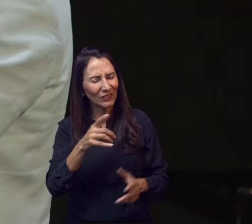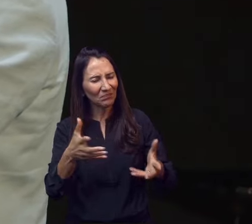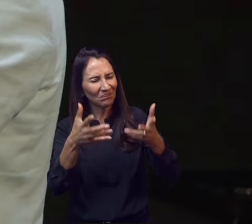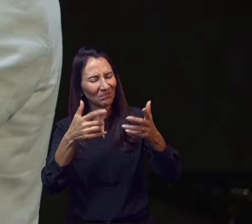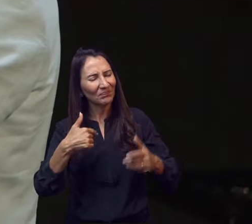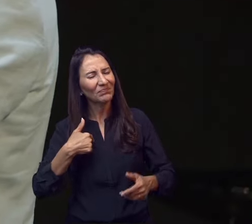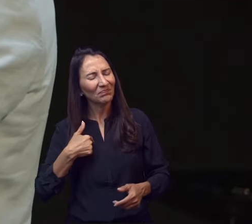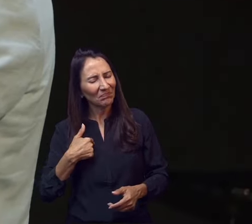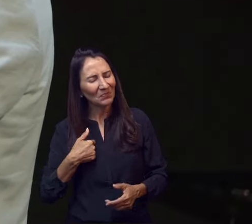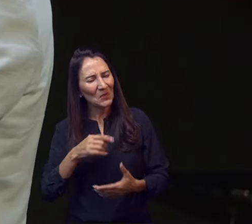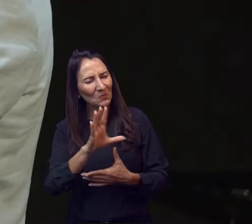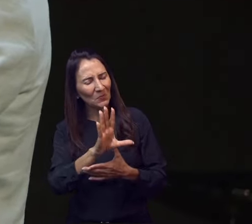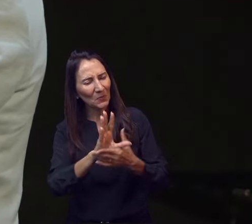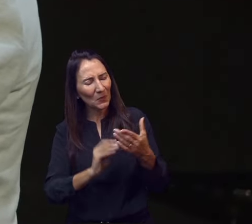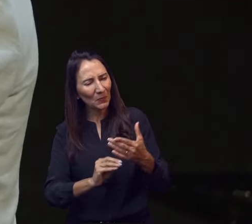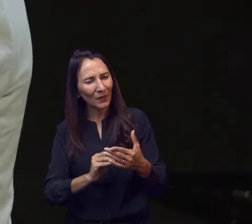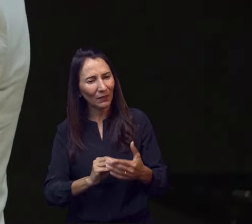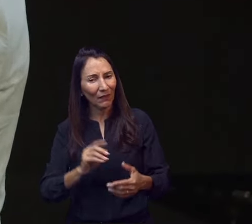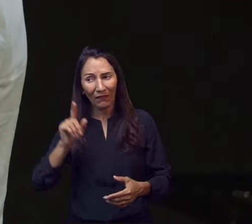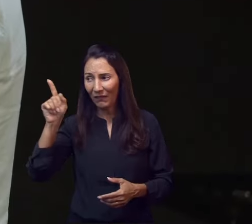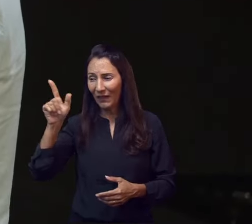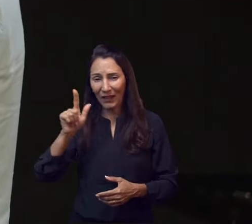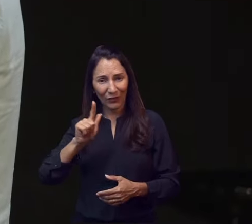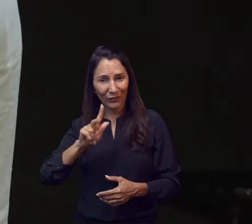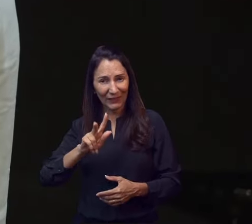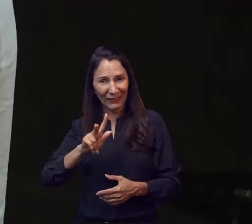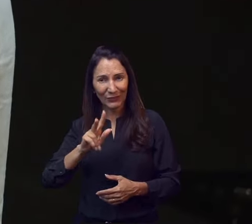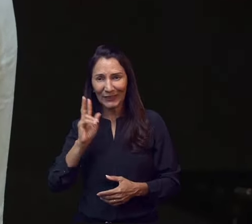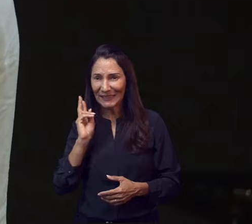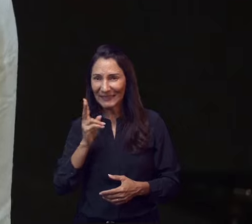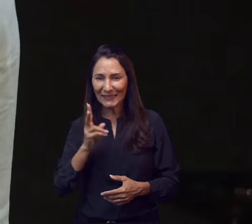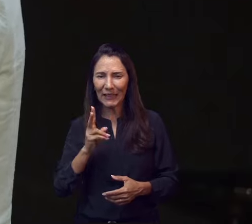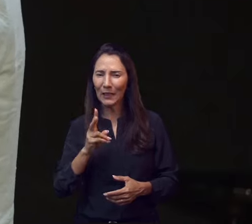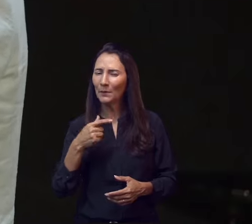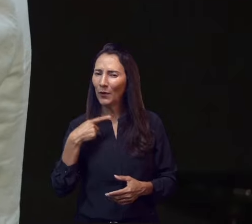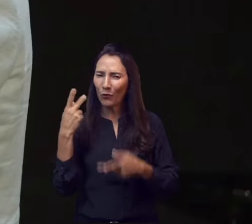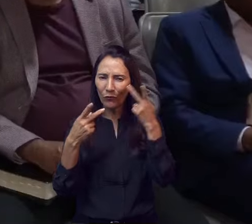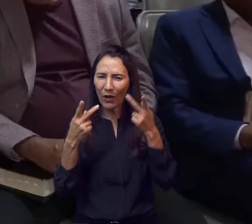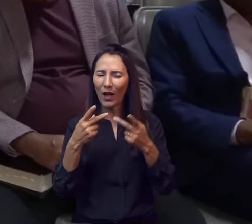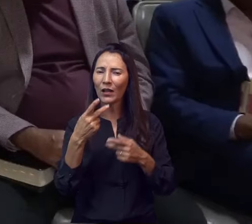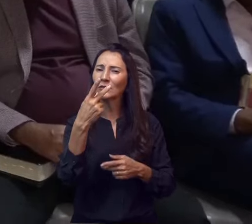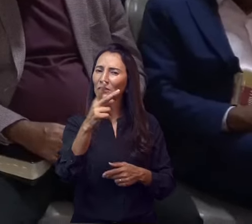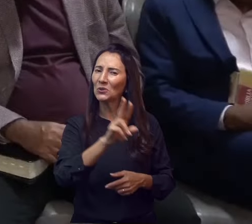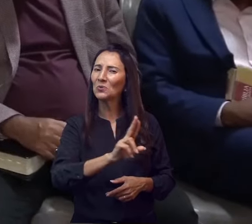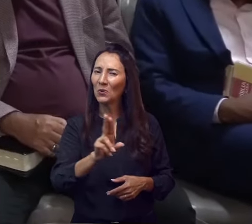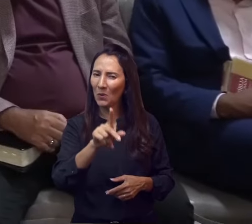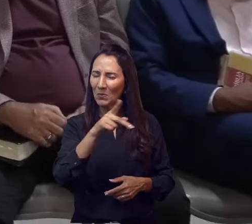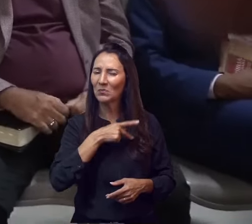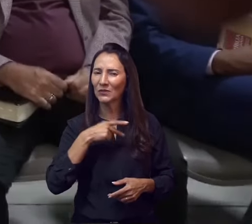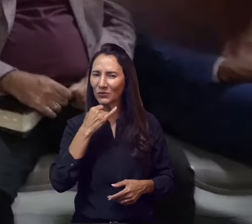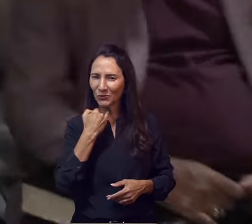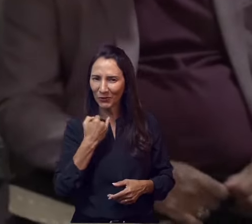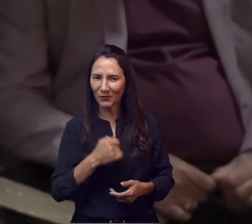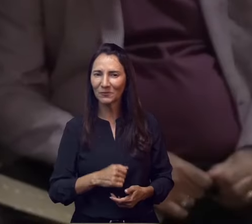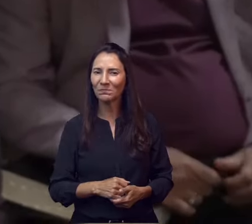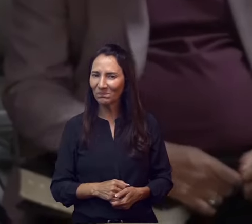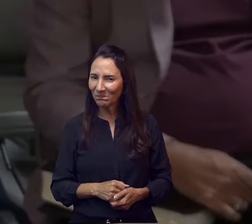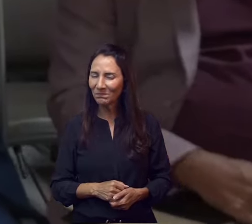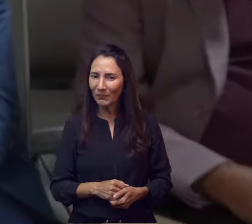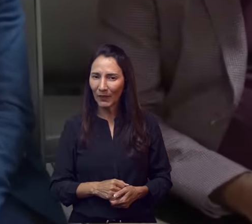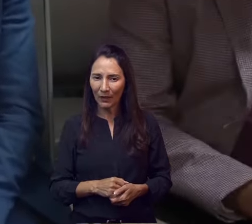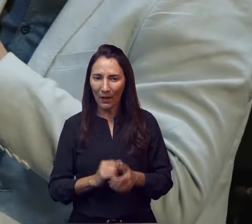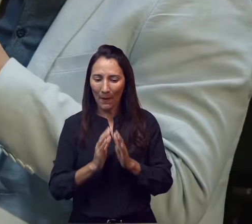Governador Valadares o senhor é bem lembrado nas minhas reuniões de Pastores principalmente eu vou deixar para o senhor